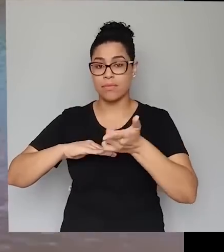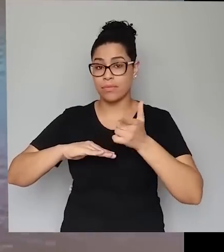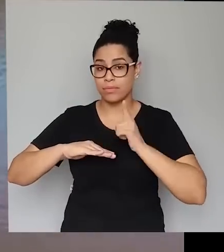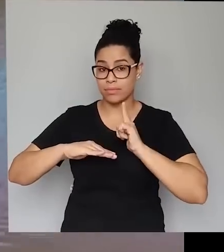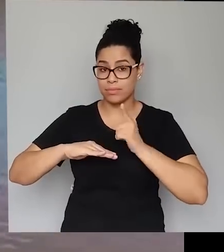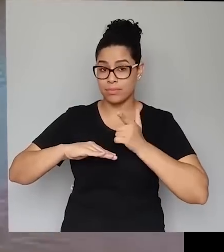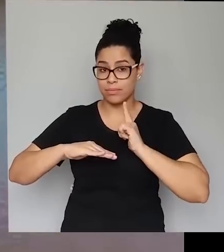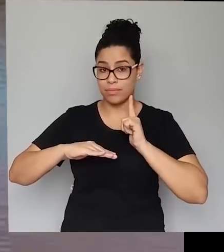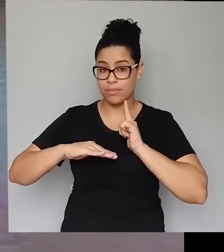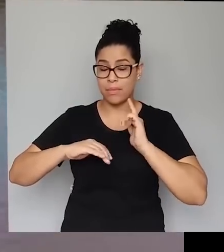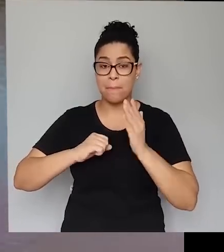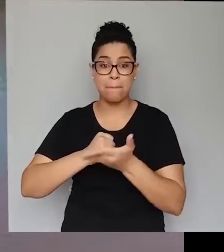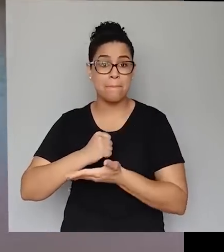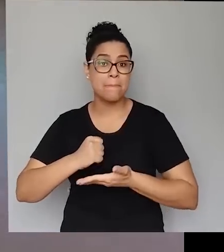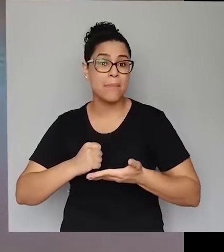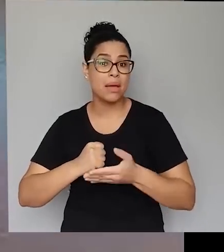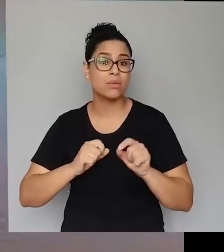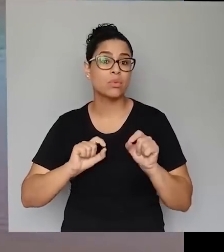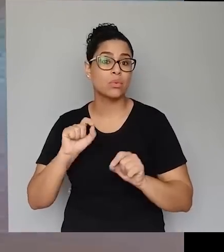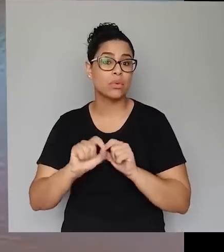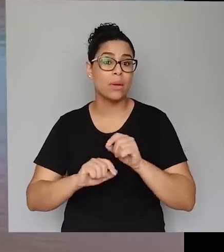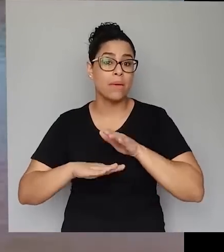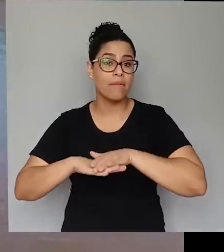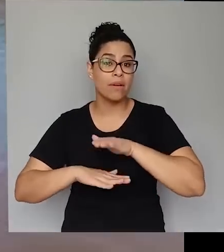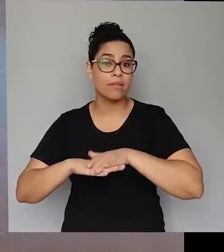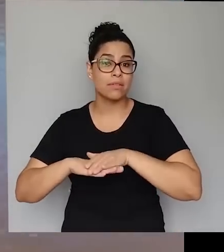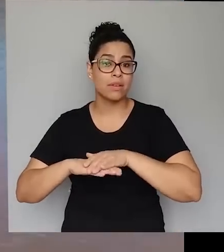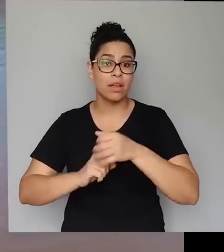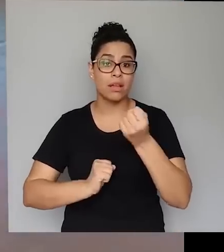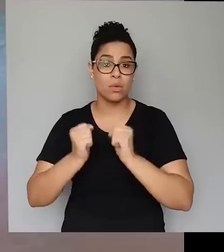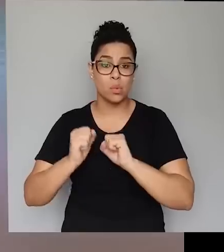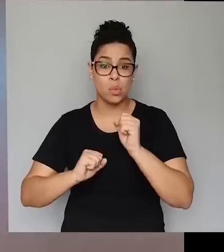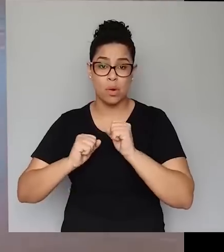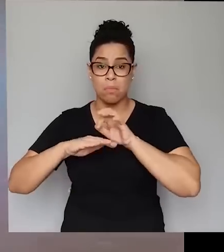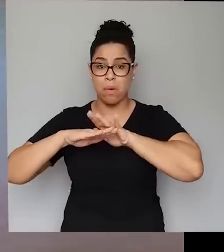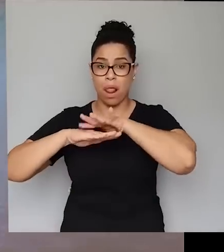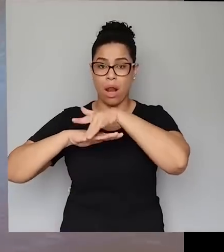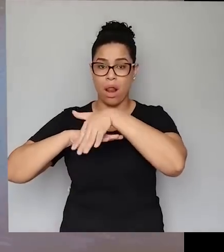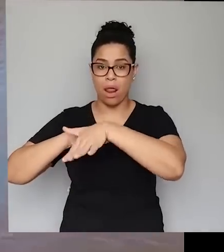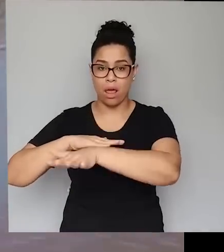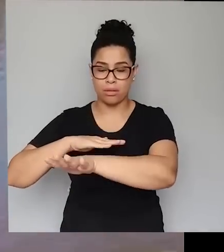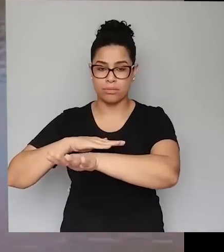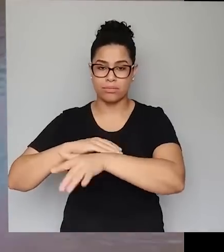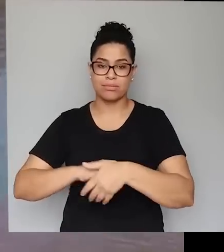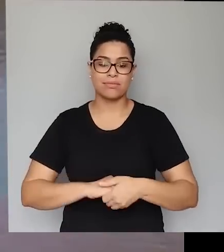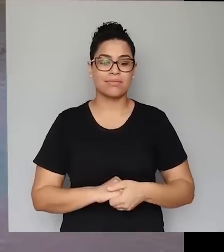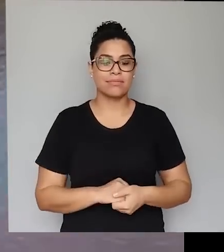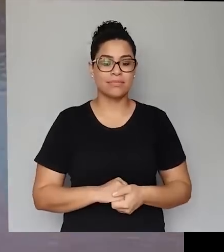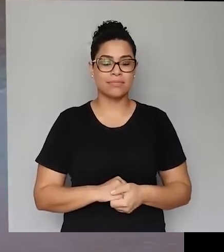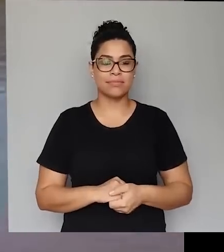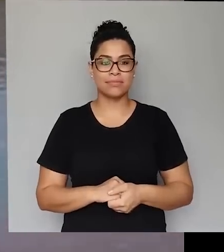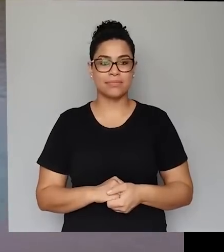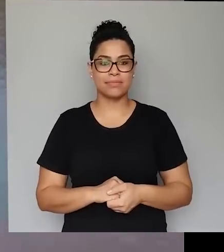às condições básicas para a construção de usinas hidrelétricas.